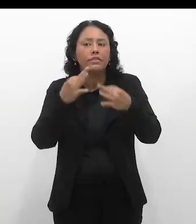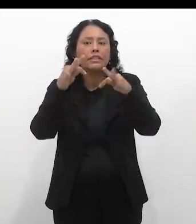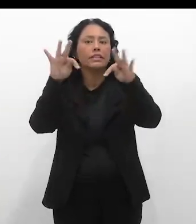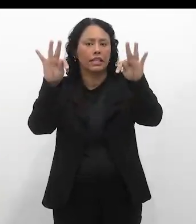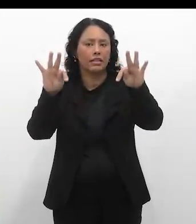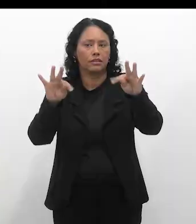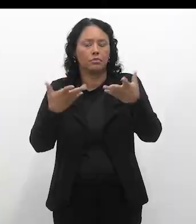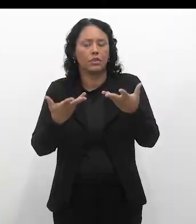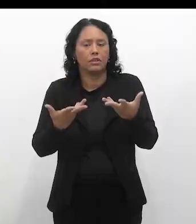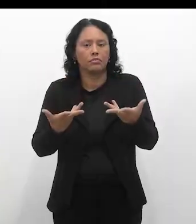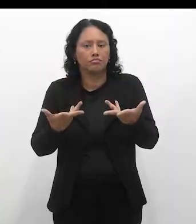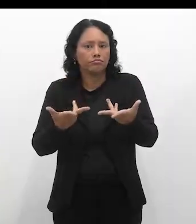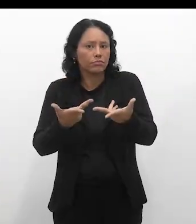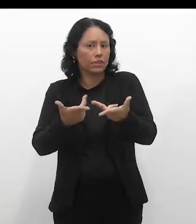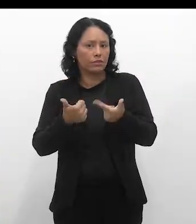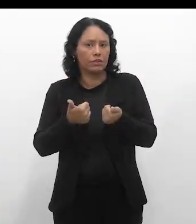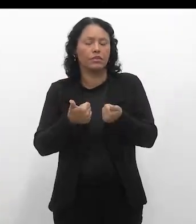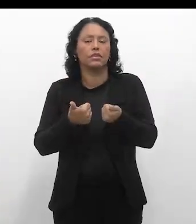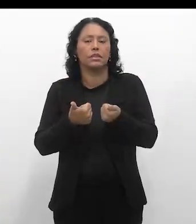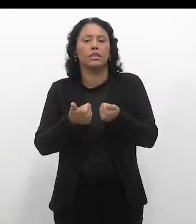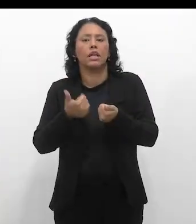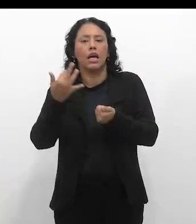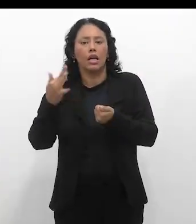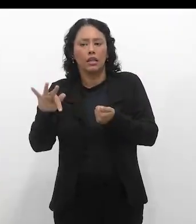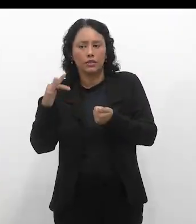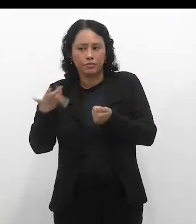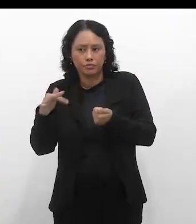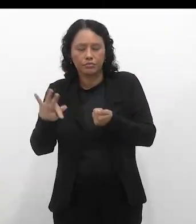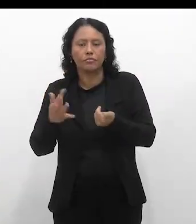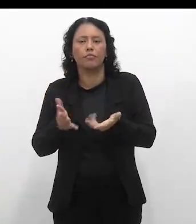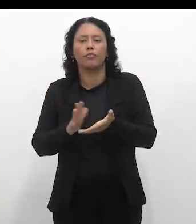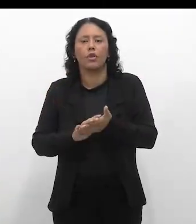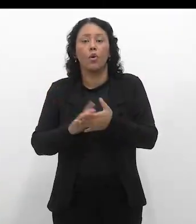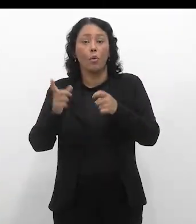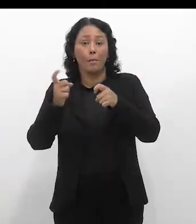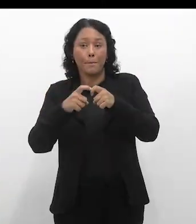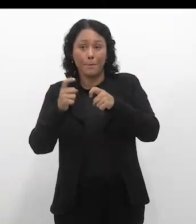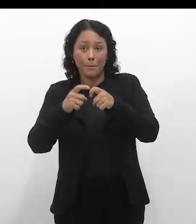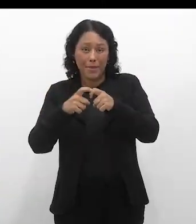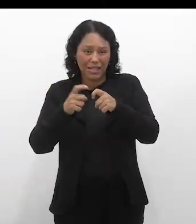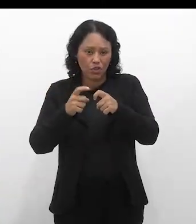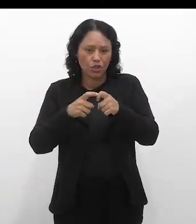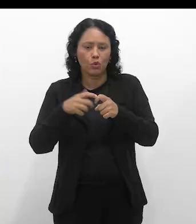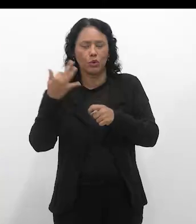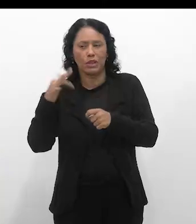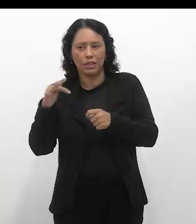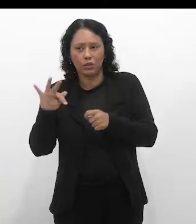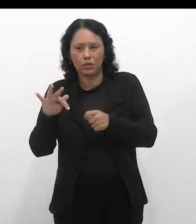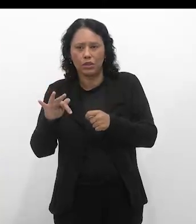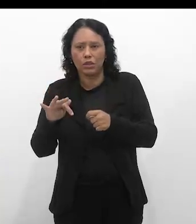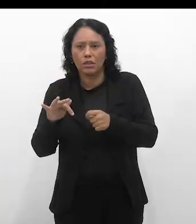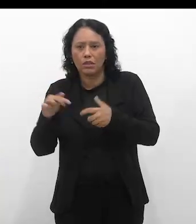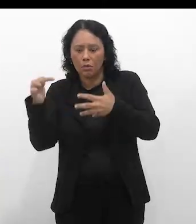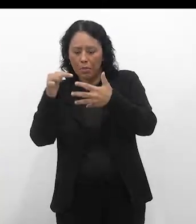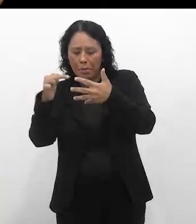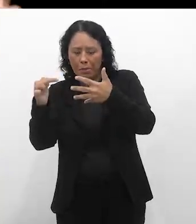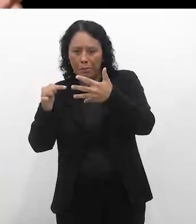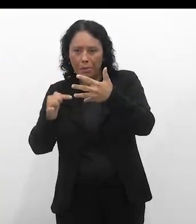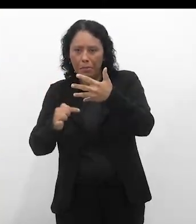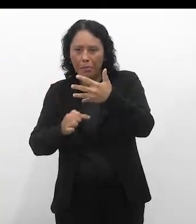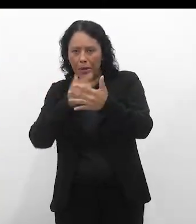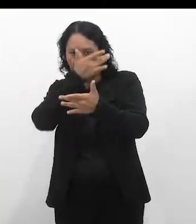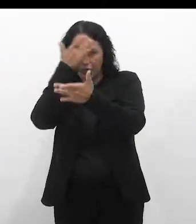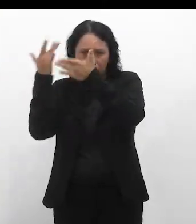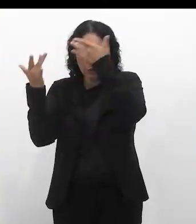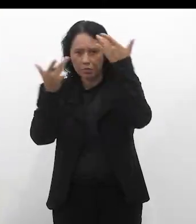que trata o mindfulness, que trabalha a compreensão da dor, o clínico da dor. Então, você começa a lançar a mão de